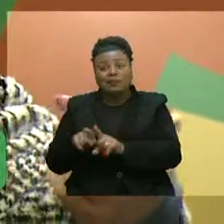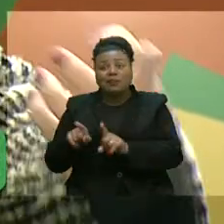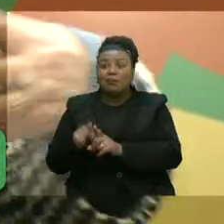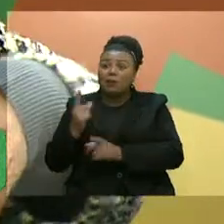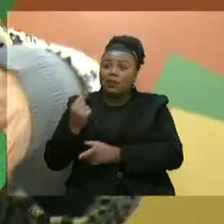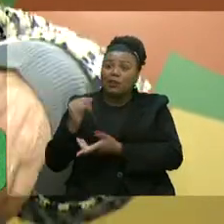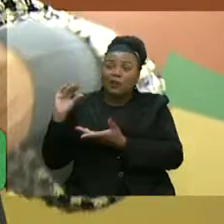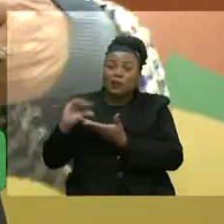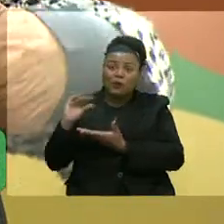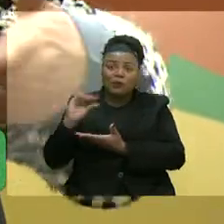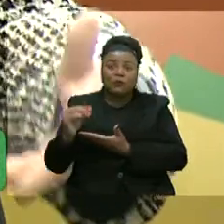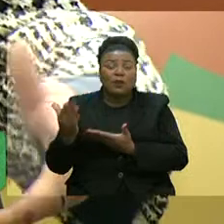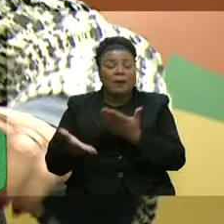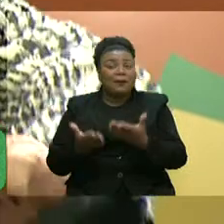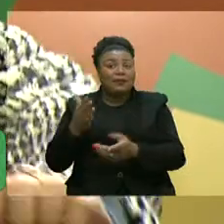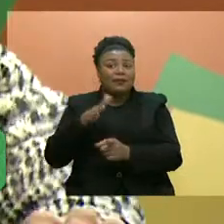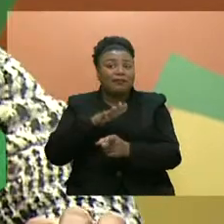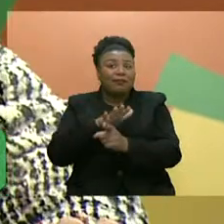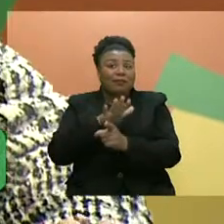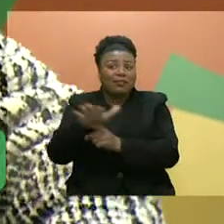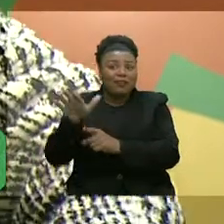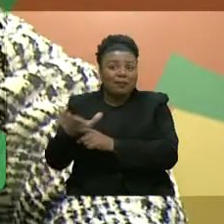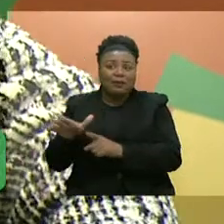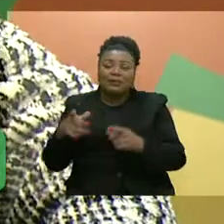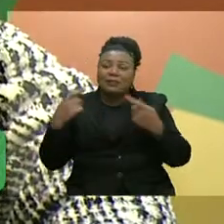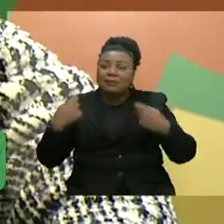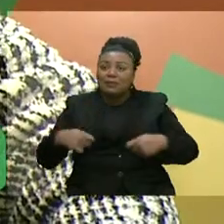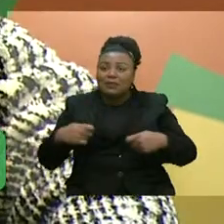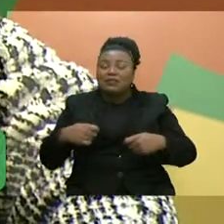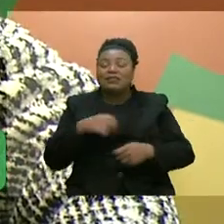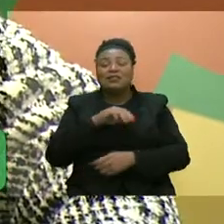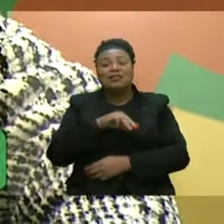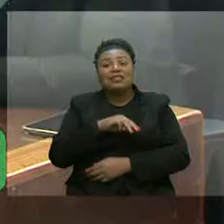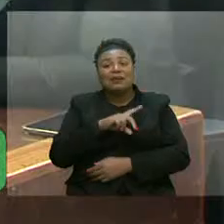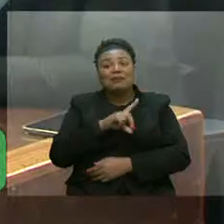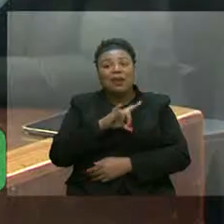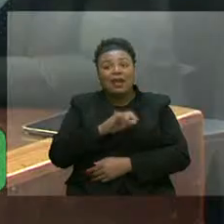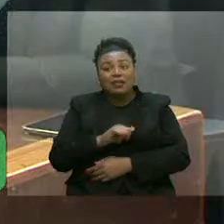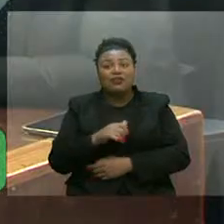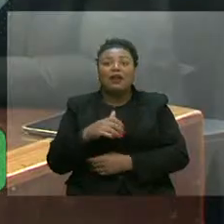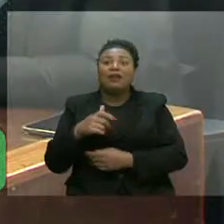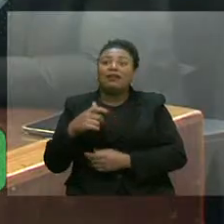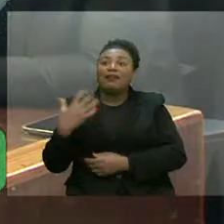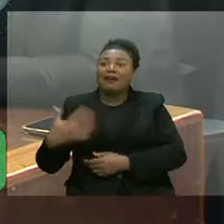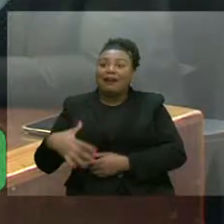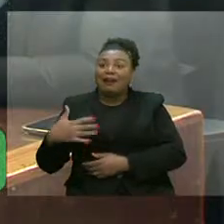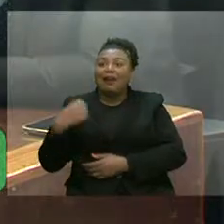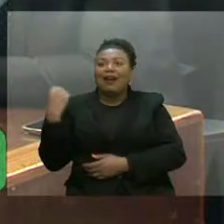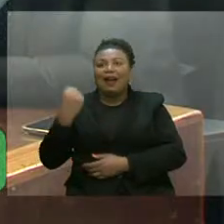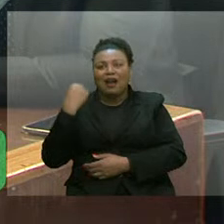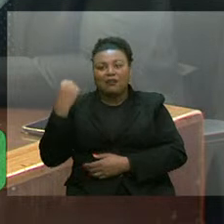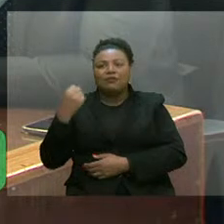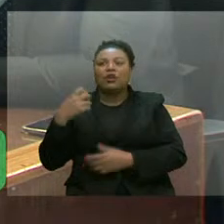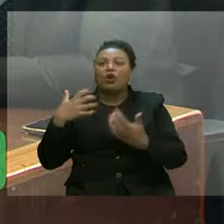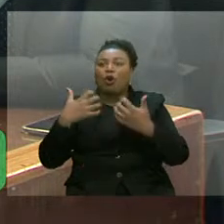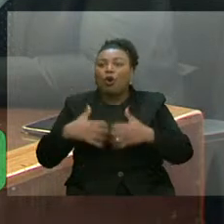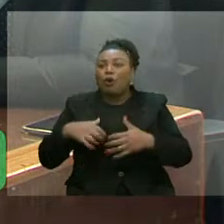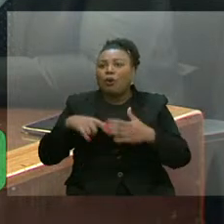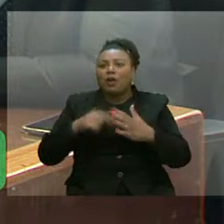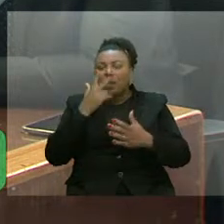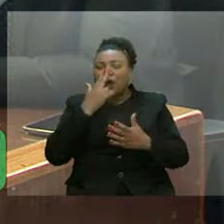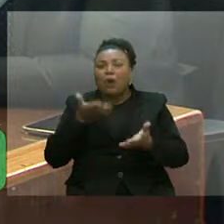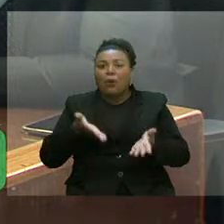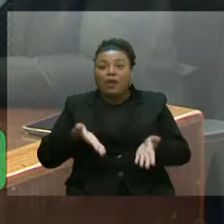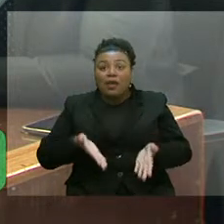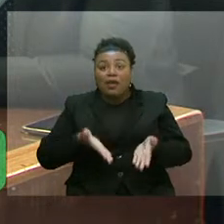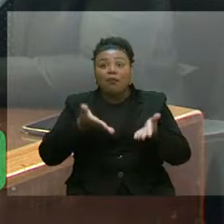recursos para atender as demandas que precisam de média e alta complexidade. Então, essa empurrar só para o hospital, como muitas